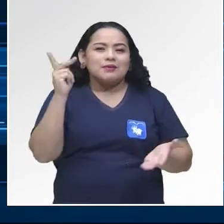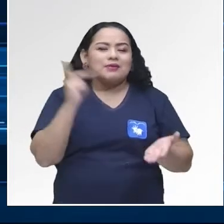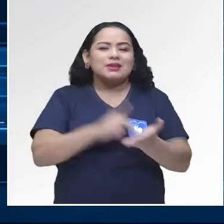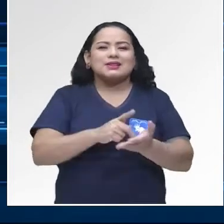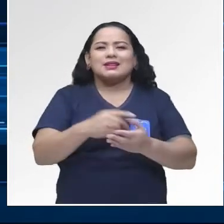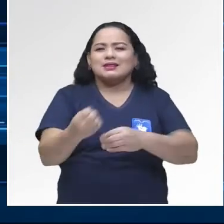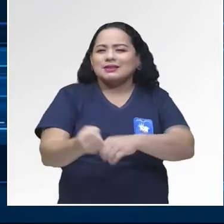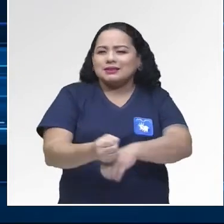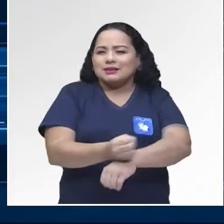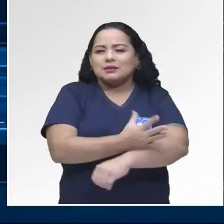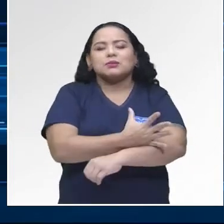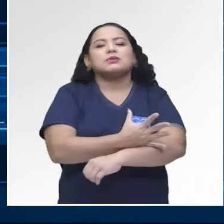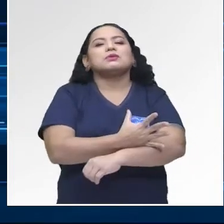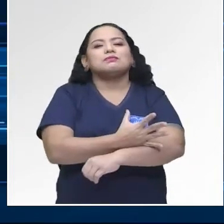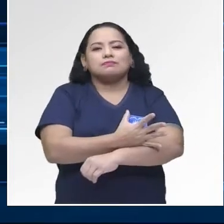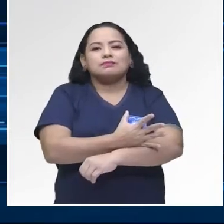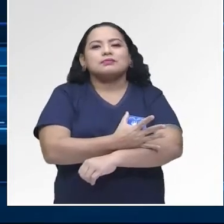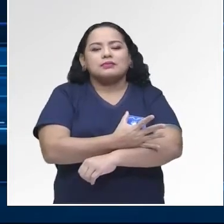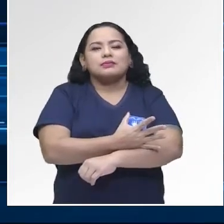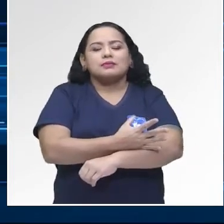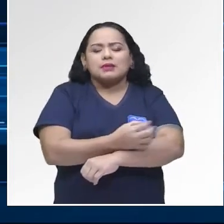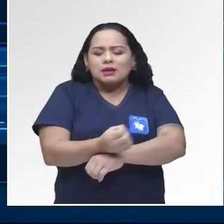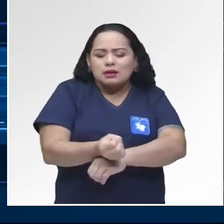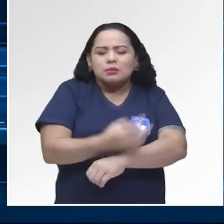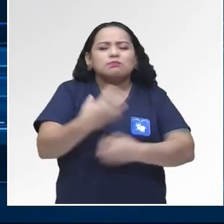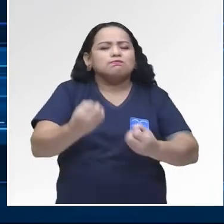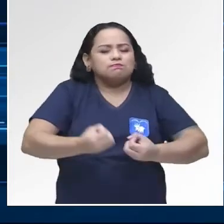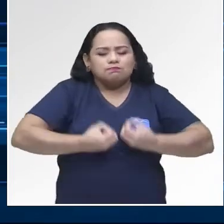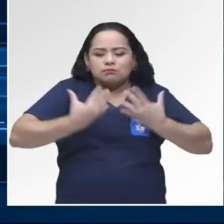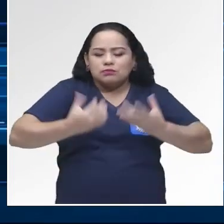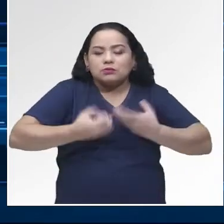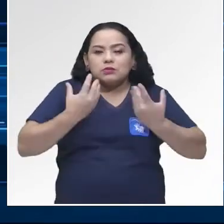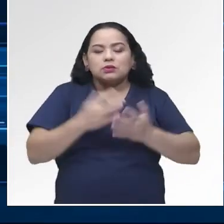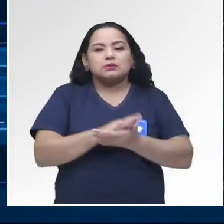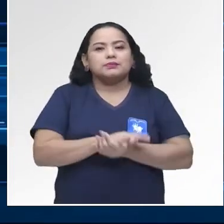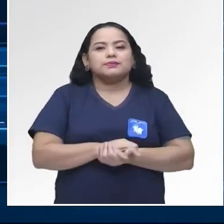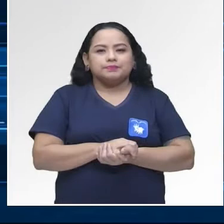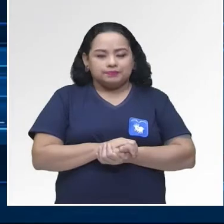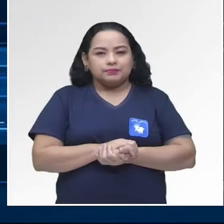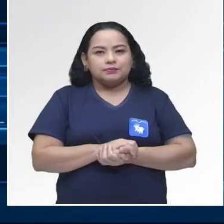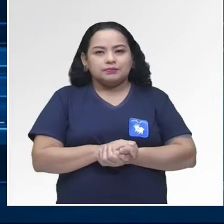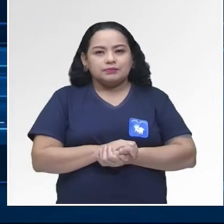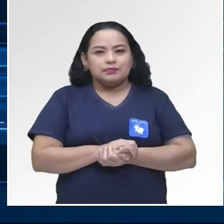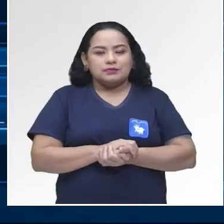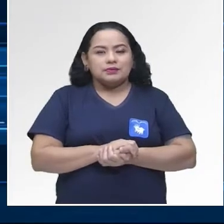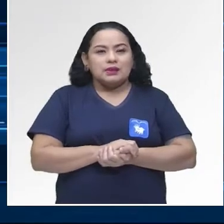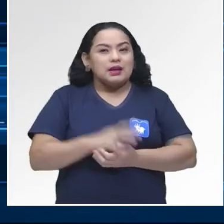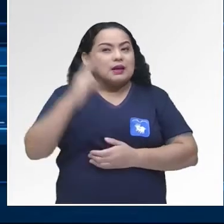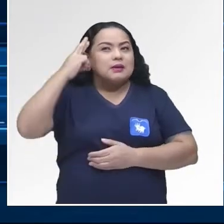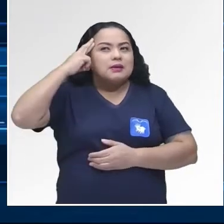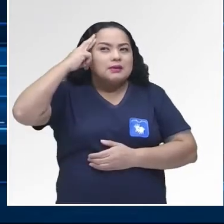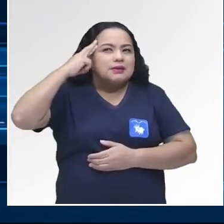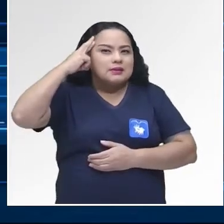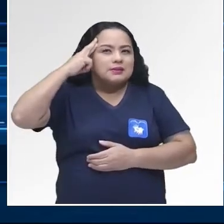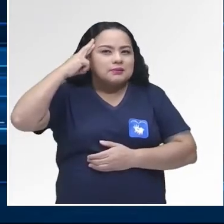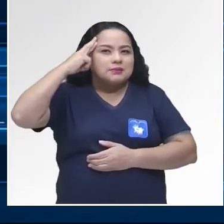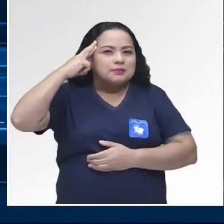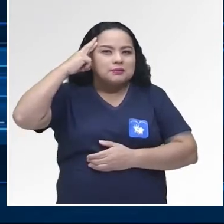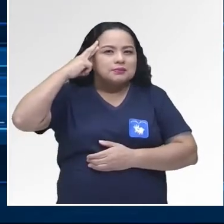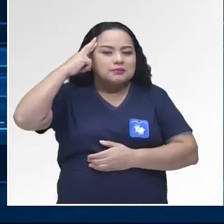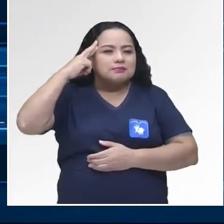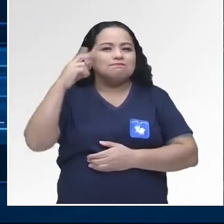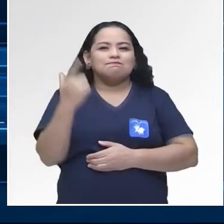mais emocional, mais emotiva e menos racional e menos razão.